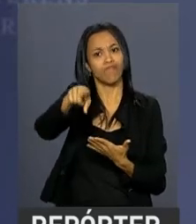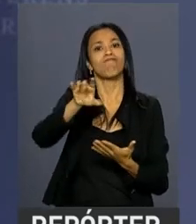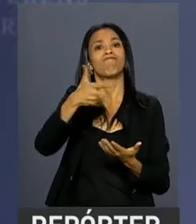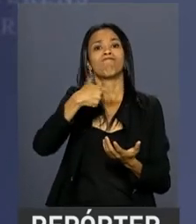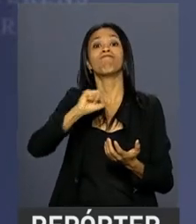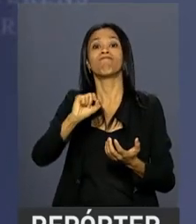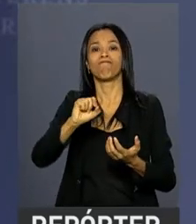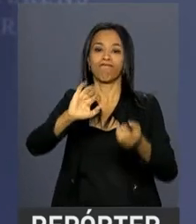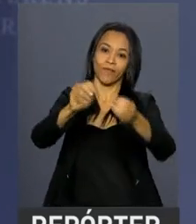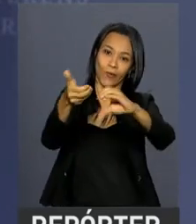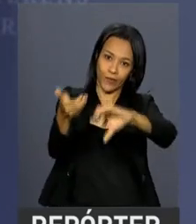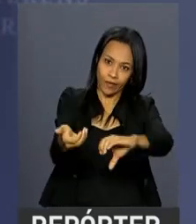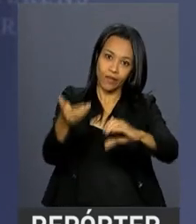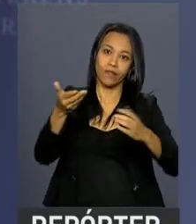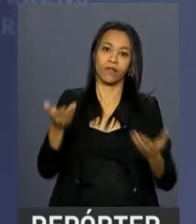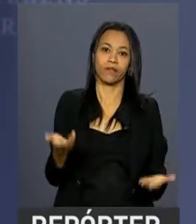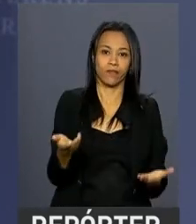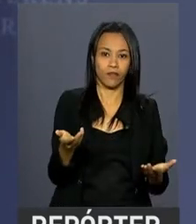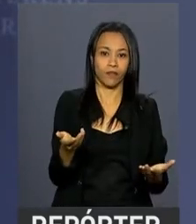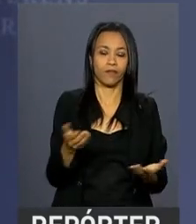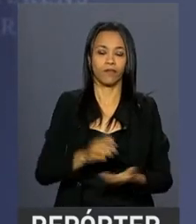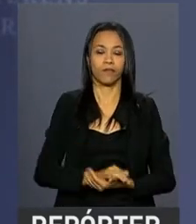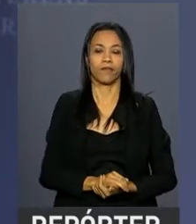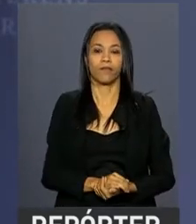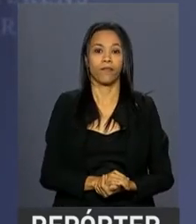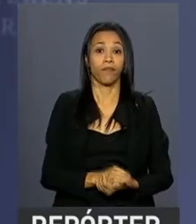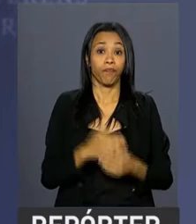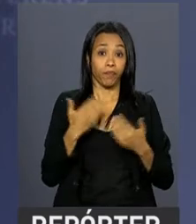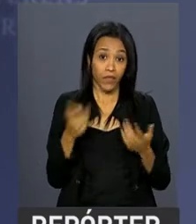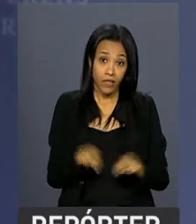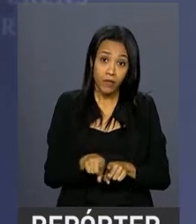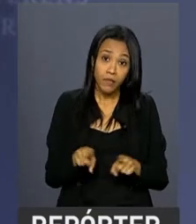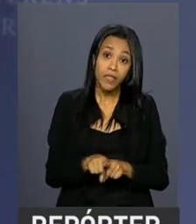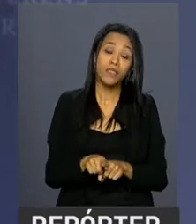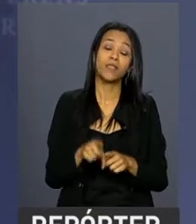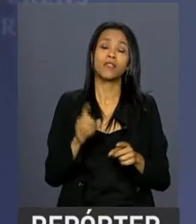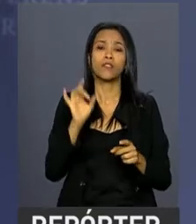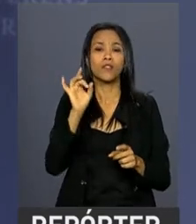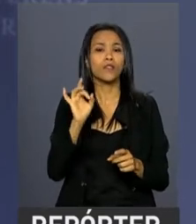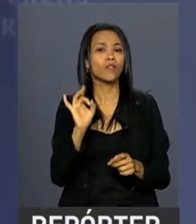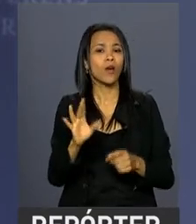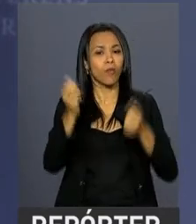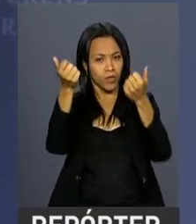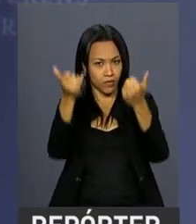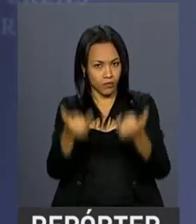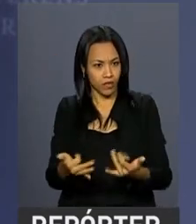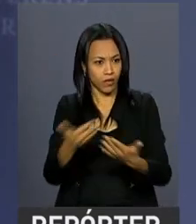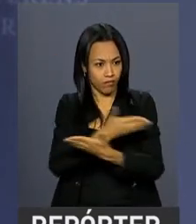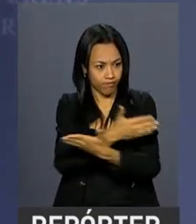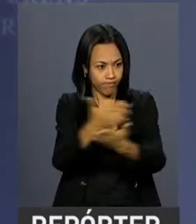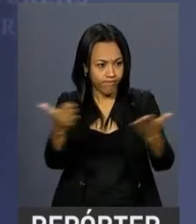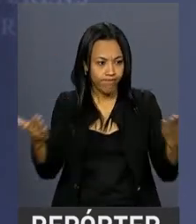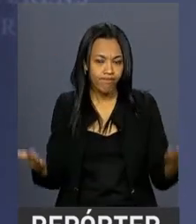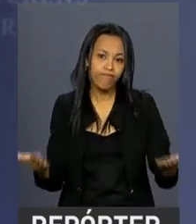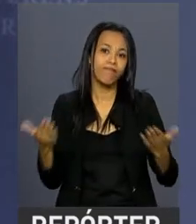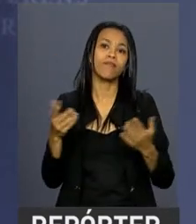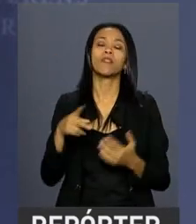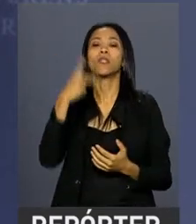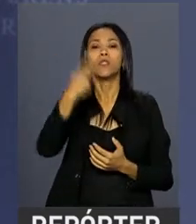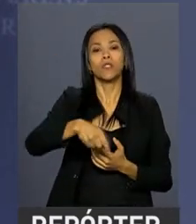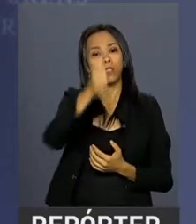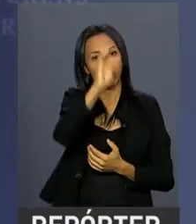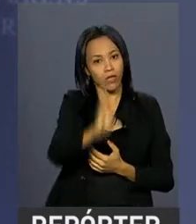com o congresso nacional e as instituições só para tranqüilizar a todos as instituições do brasil